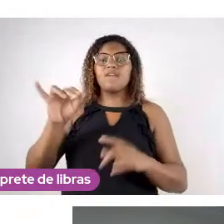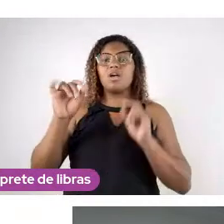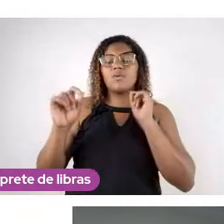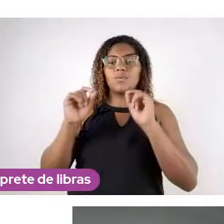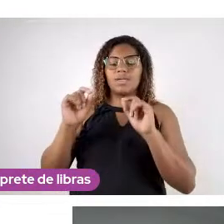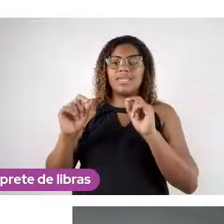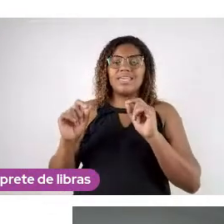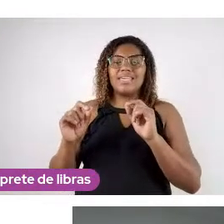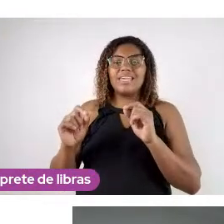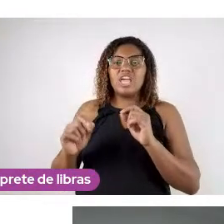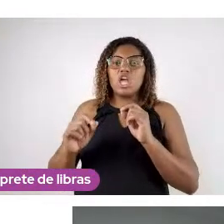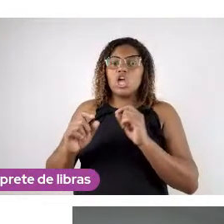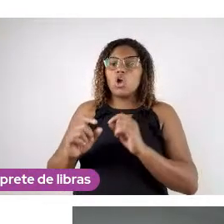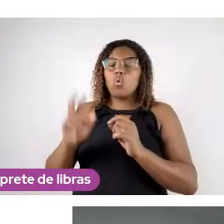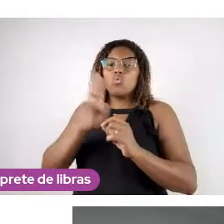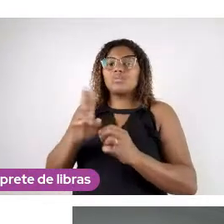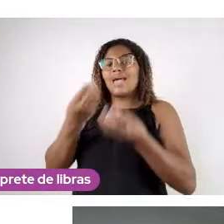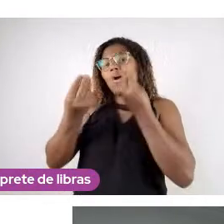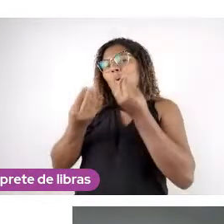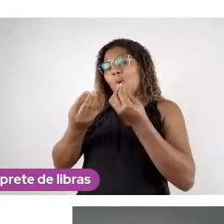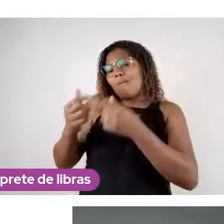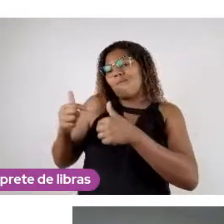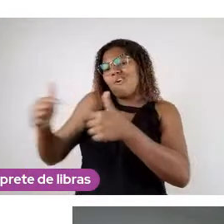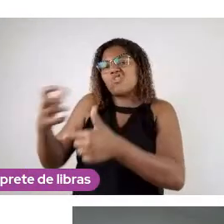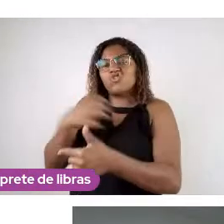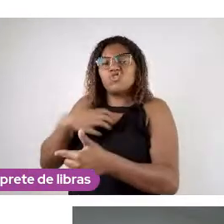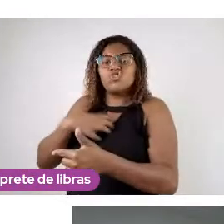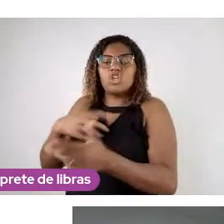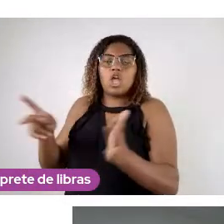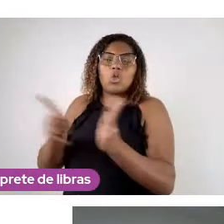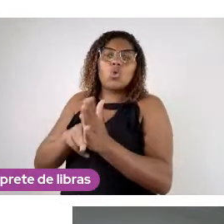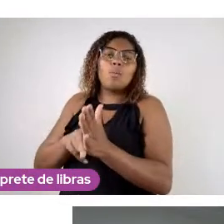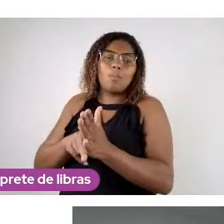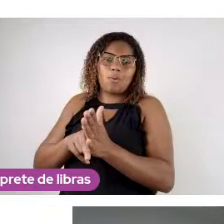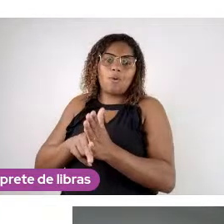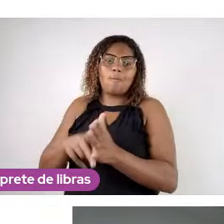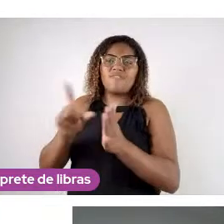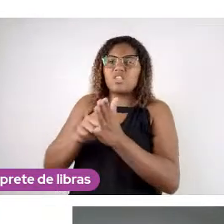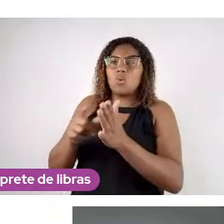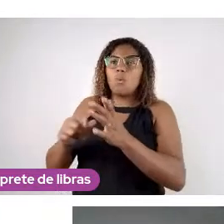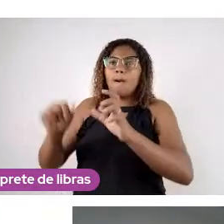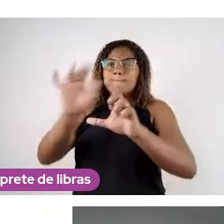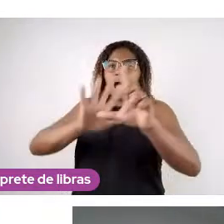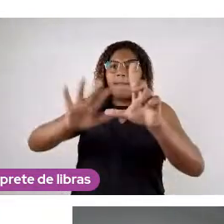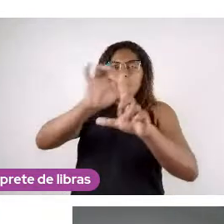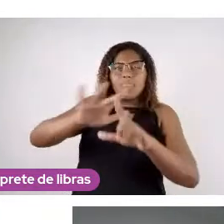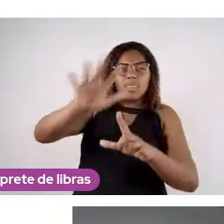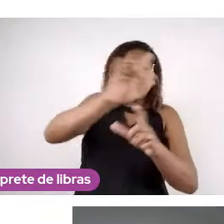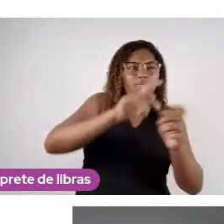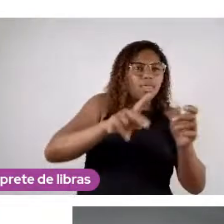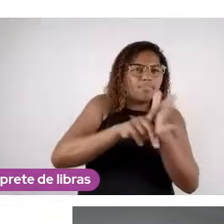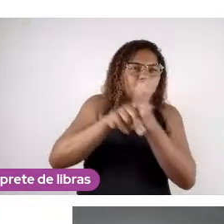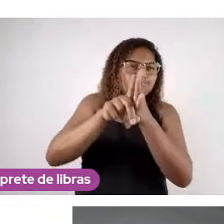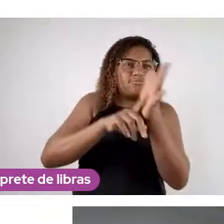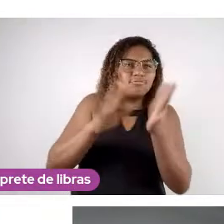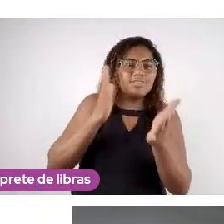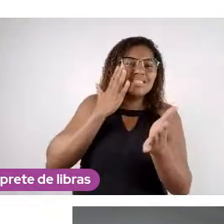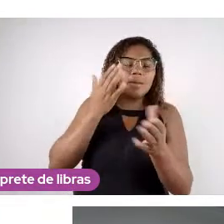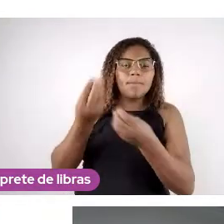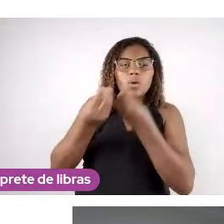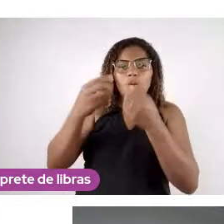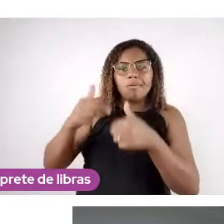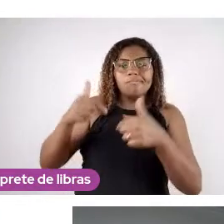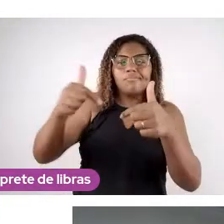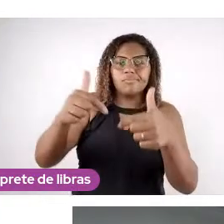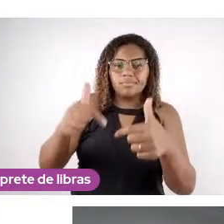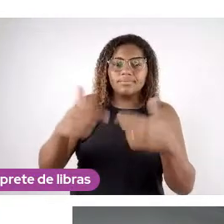os diferentes usos, fazer esse mapeamento espacial e essa determinação dessas áreas. Então, acho que isso também